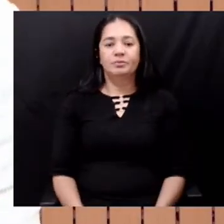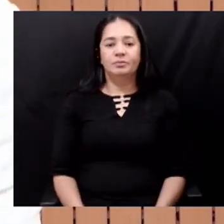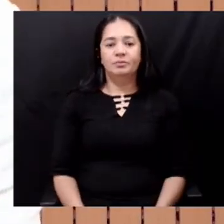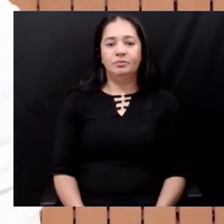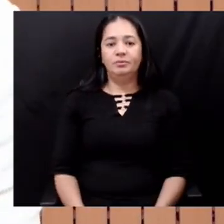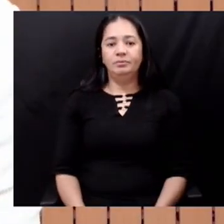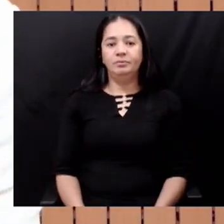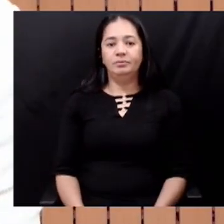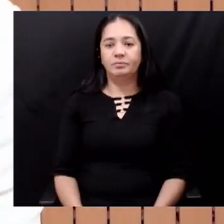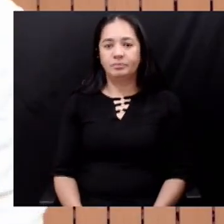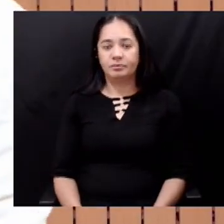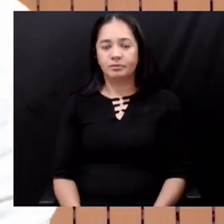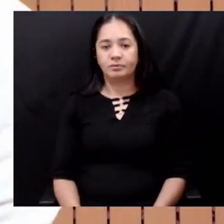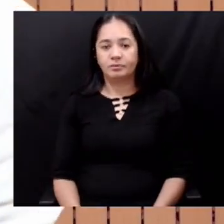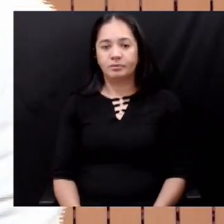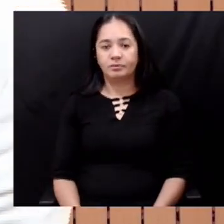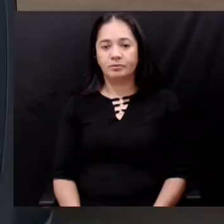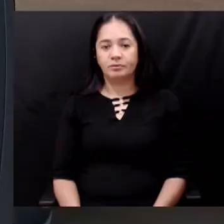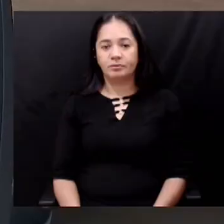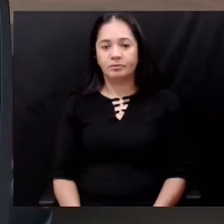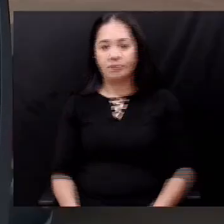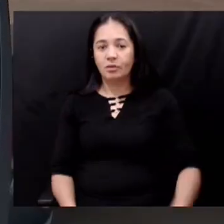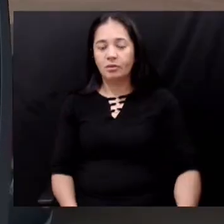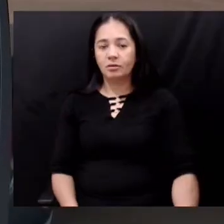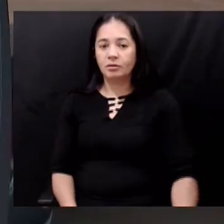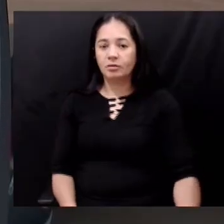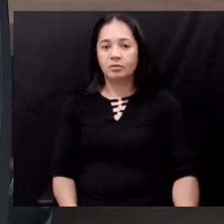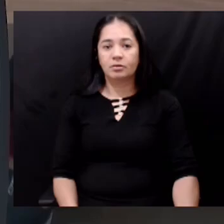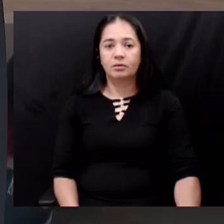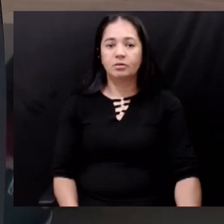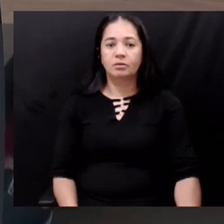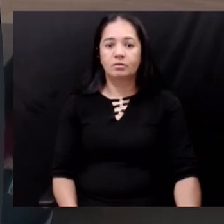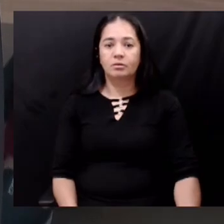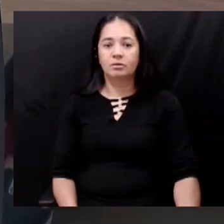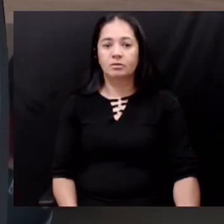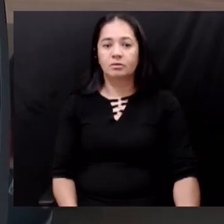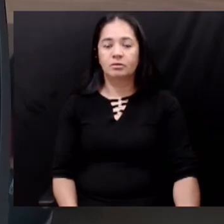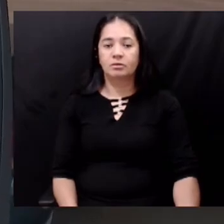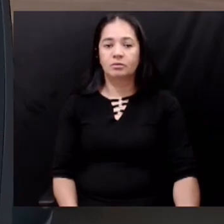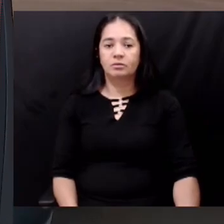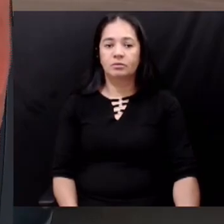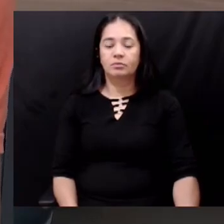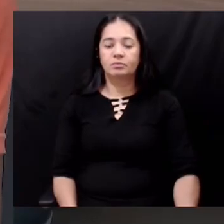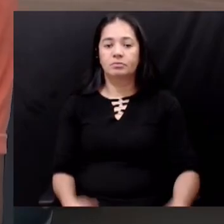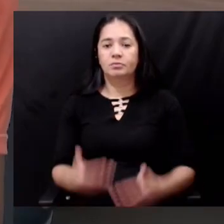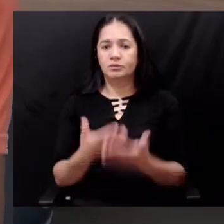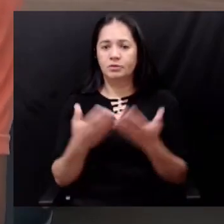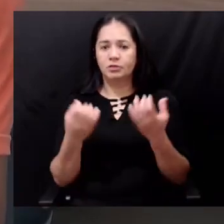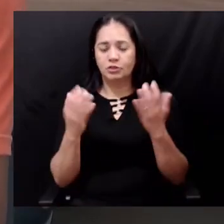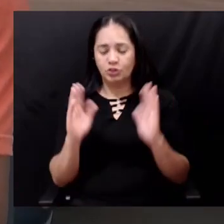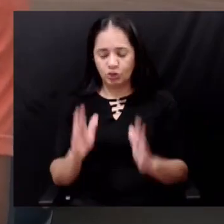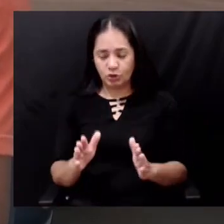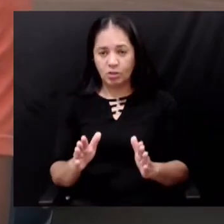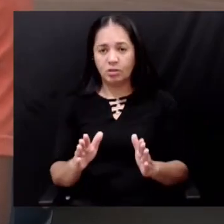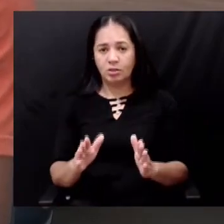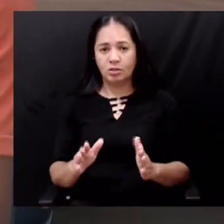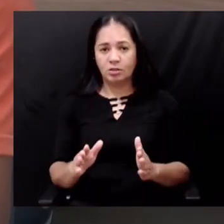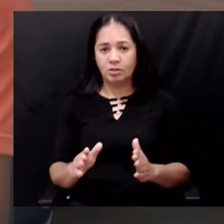A segunda questão é a seguinte: vocês já